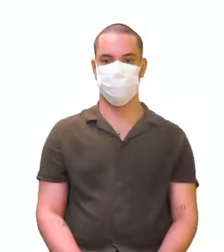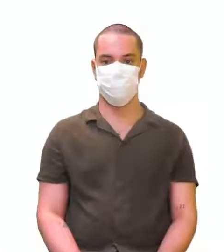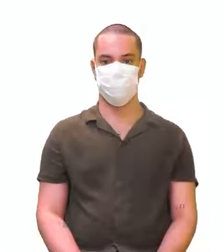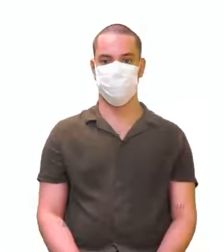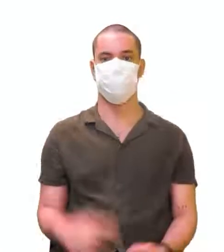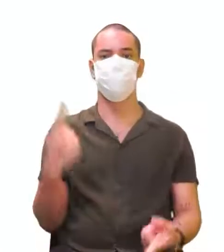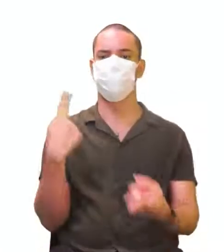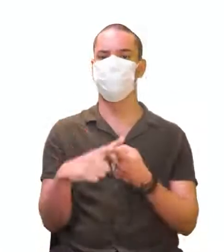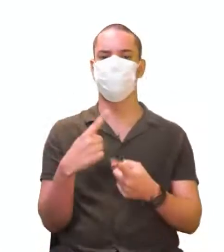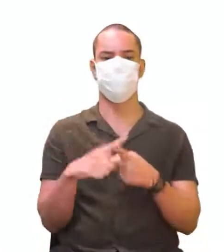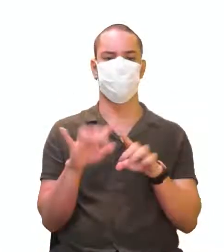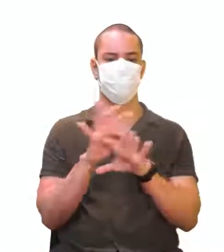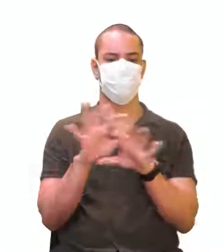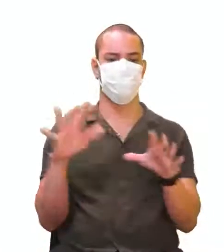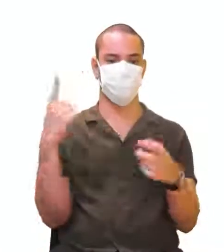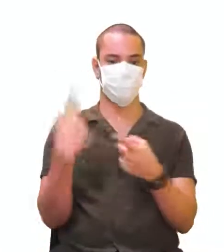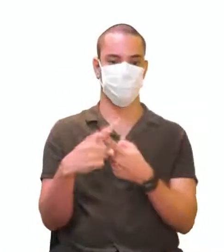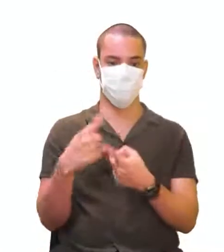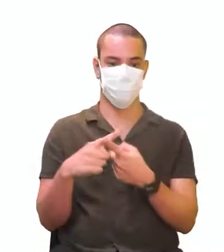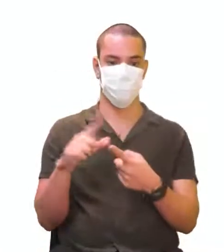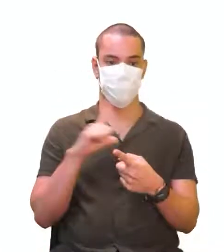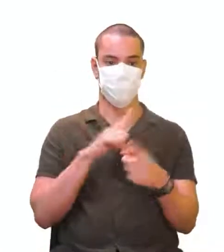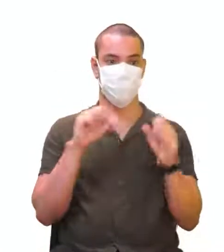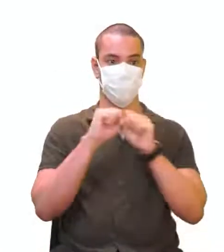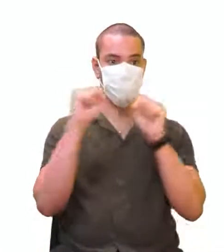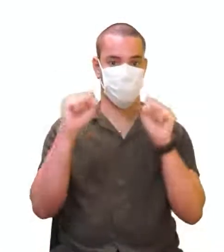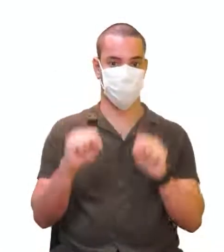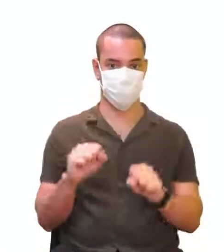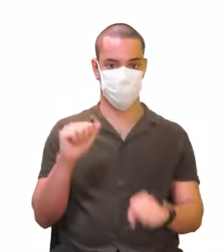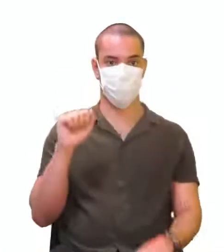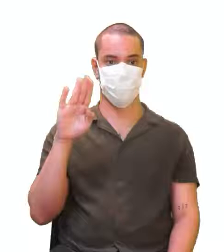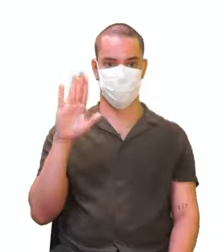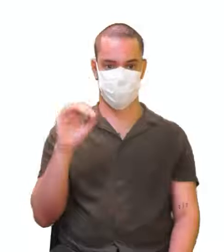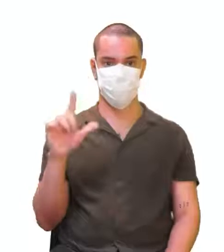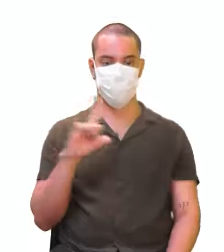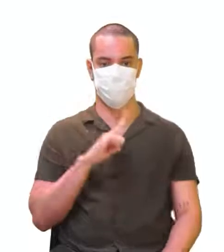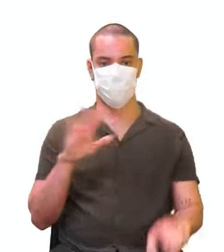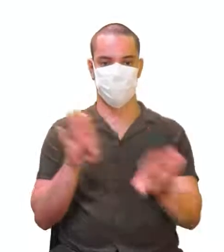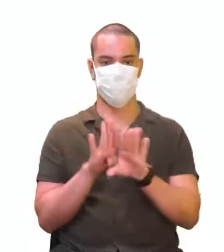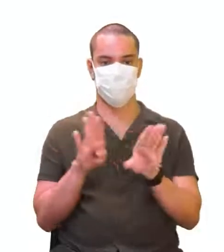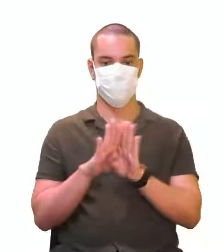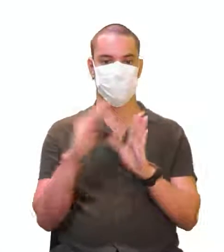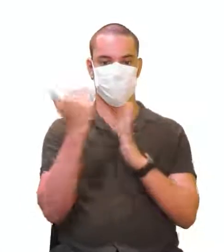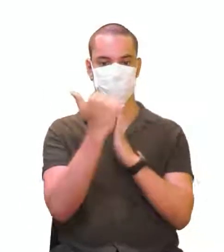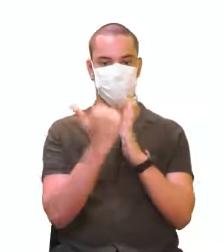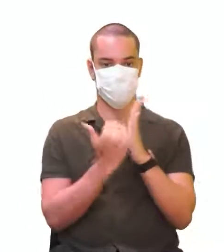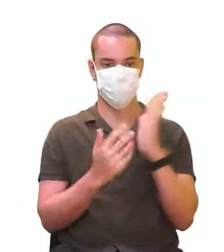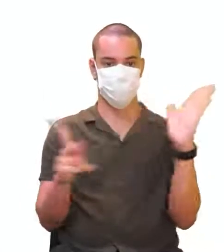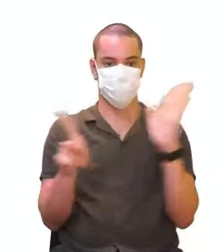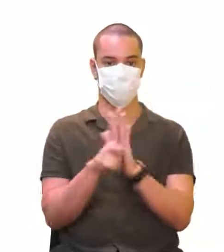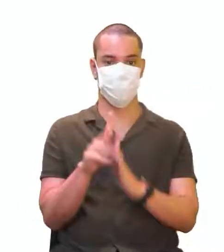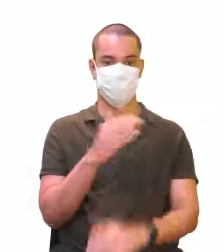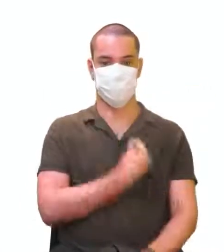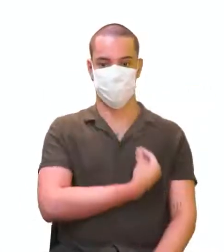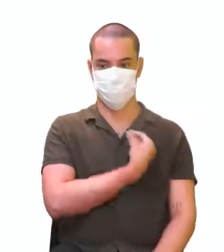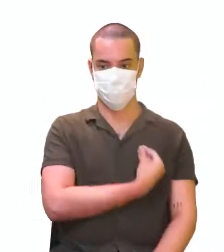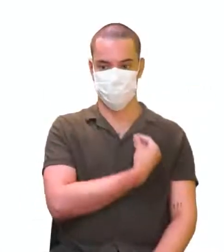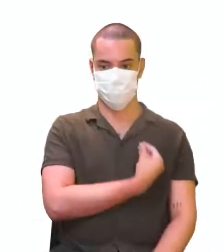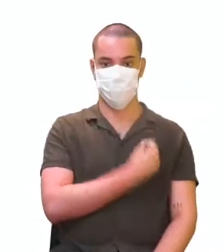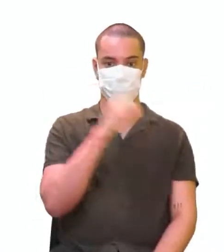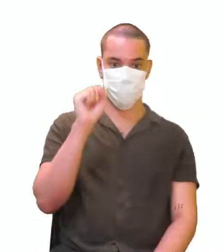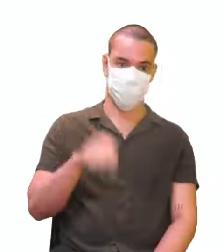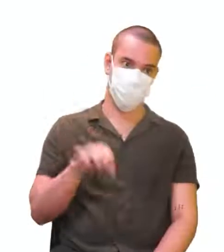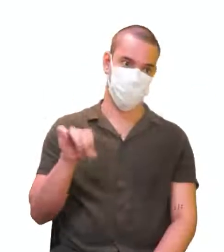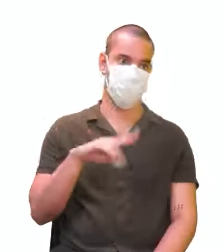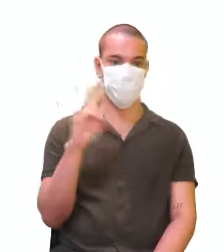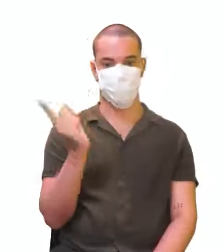que isso? Porque assim como na questão do sistema BO, você também tem esse fator, a presença desse antígeno ou não.